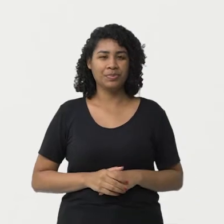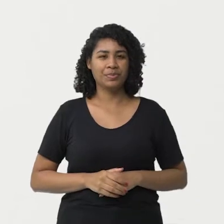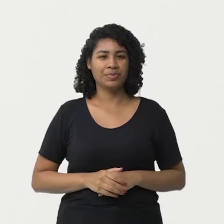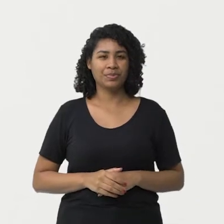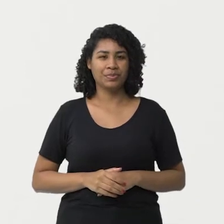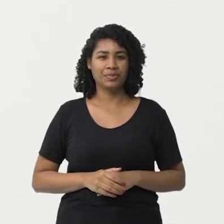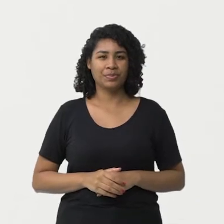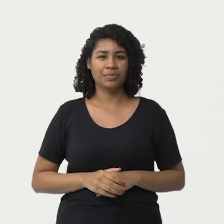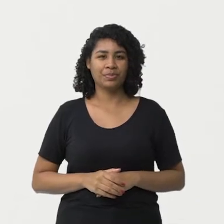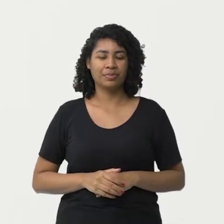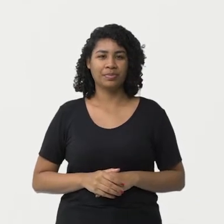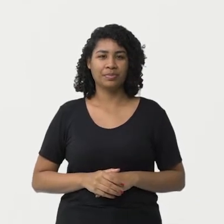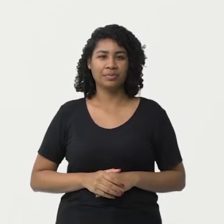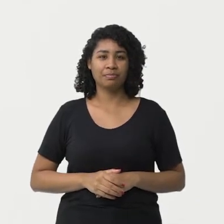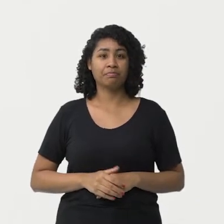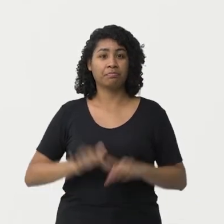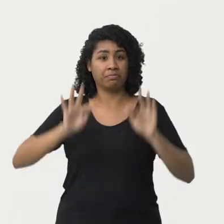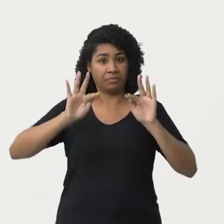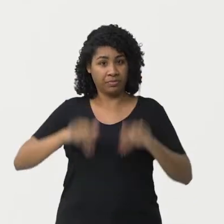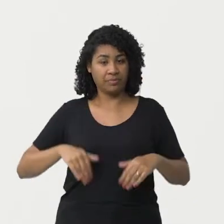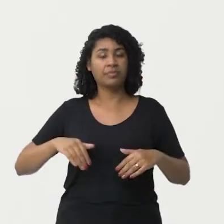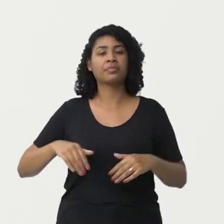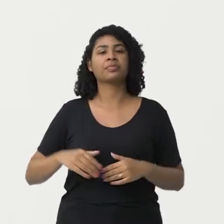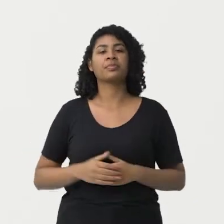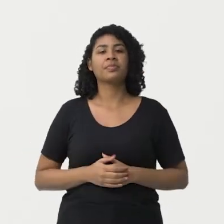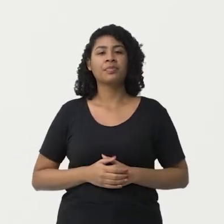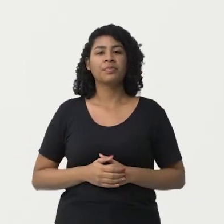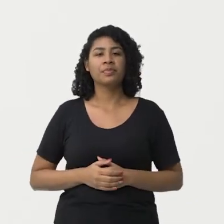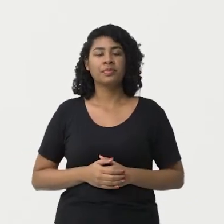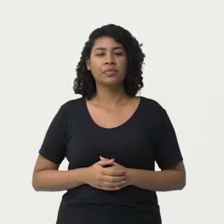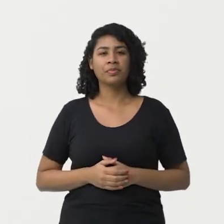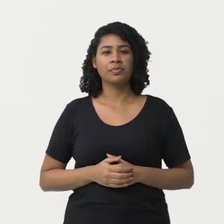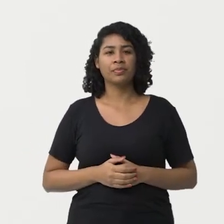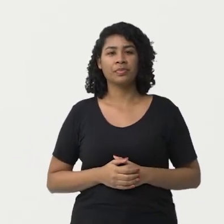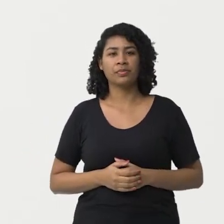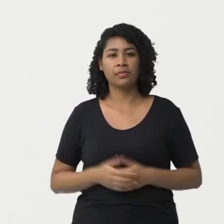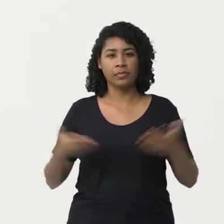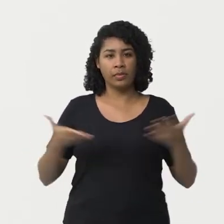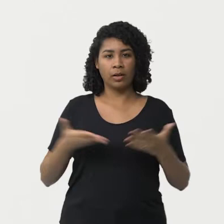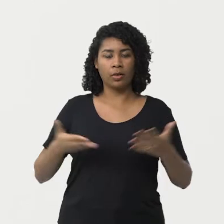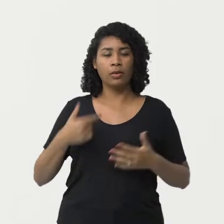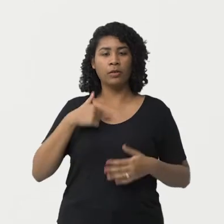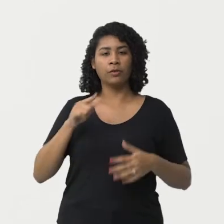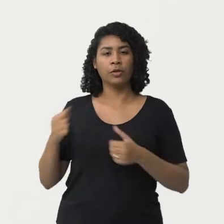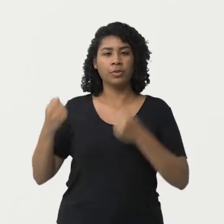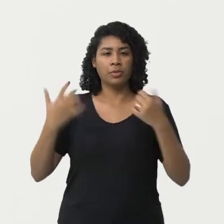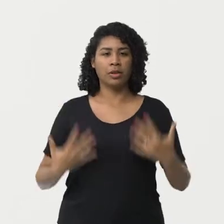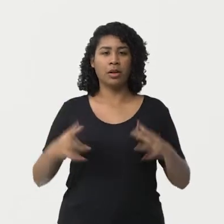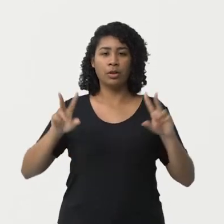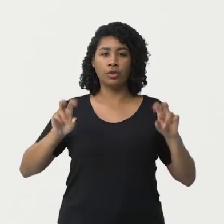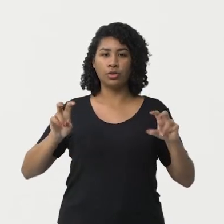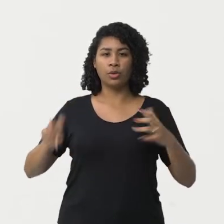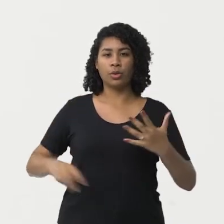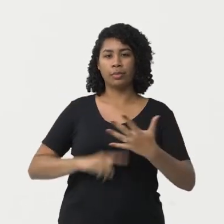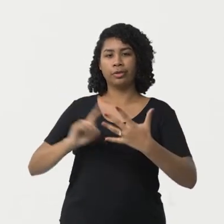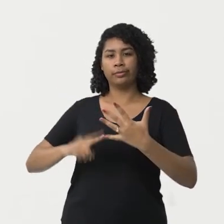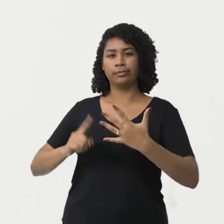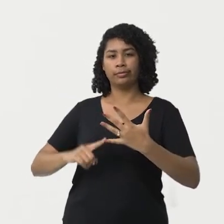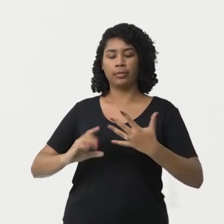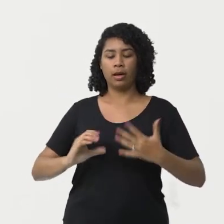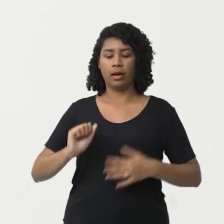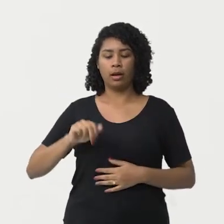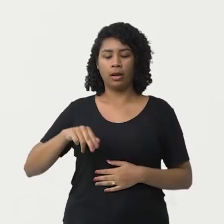ok? Fechamos, então, mais uma vegetação e passamos a falar dos campos ou pampas.